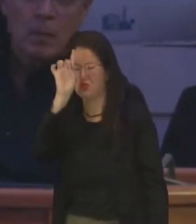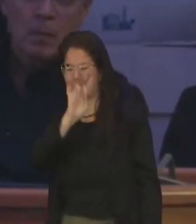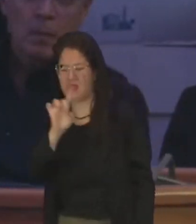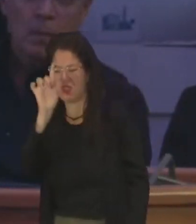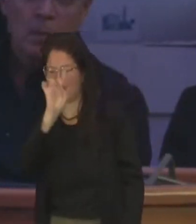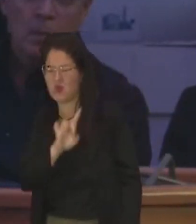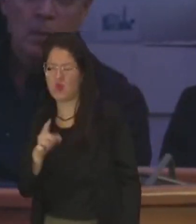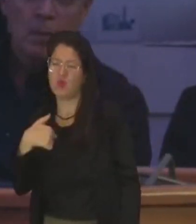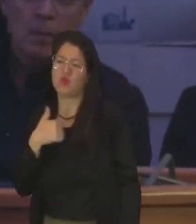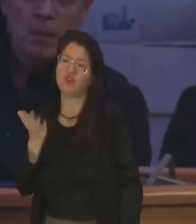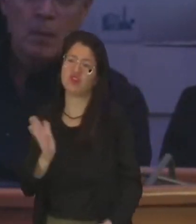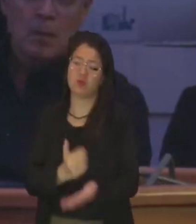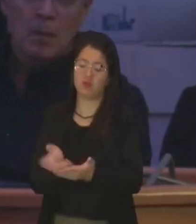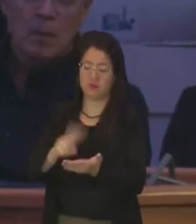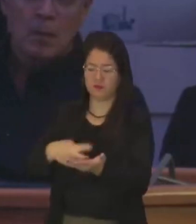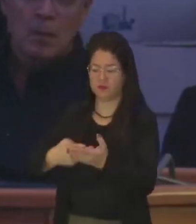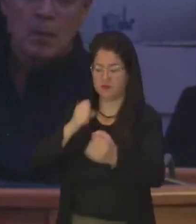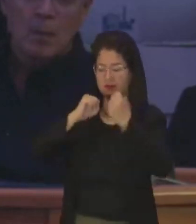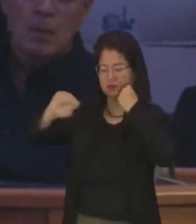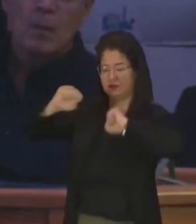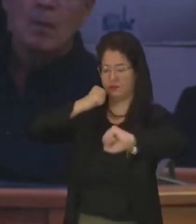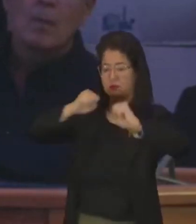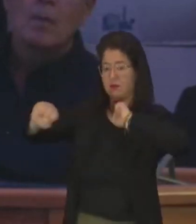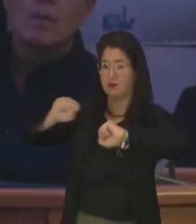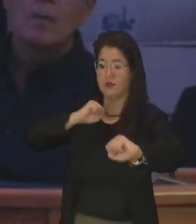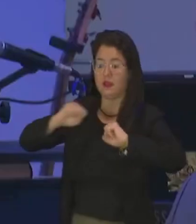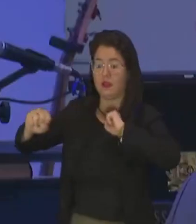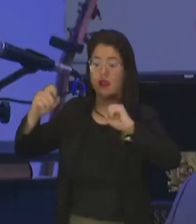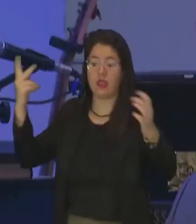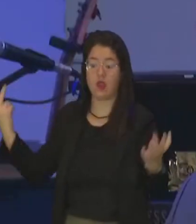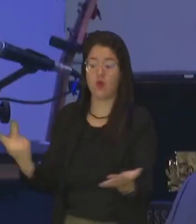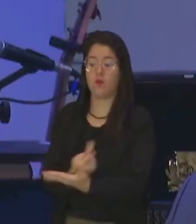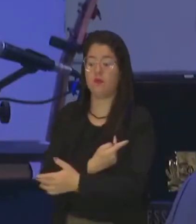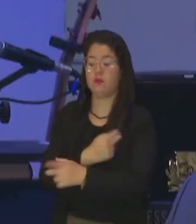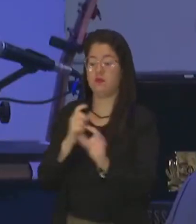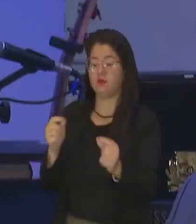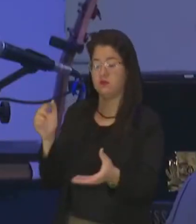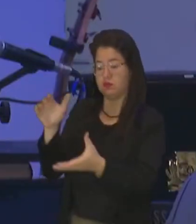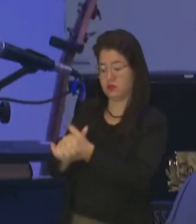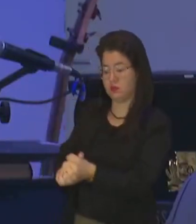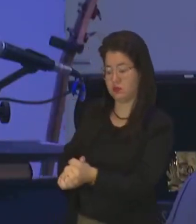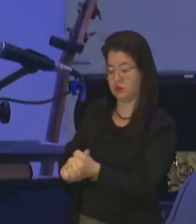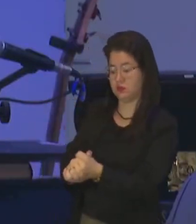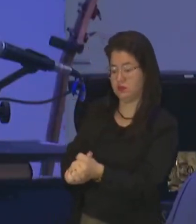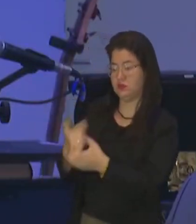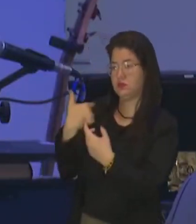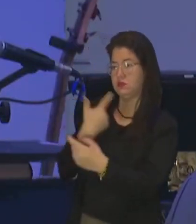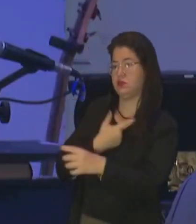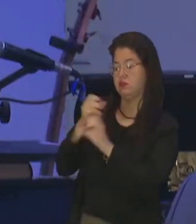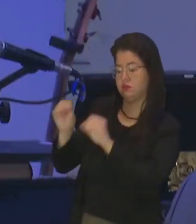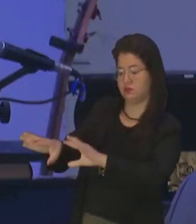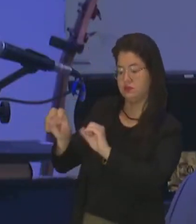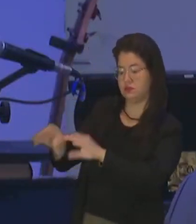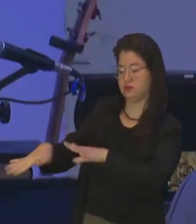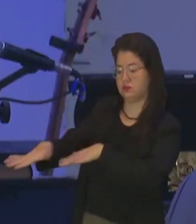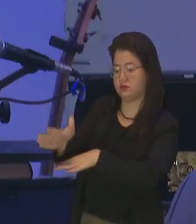nós já estávamos traduzindo este salmo quando aconteceu uma situação, um casal que estávamos discipulando para